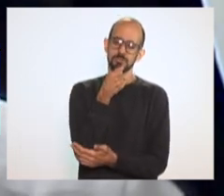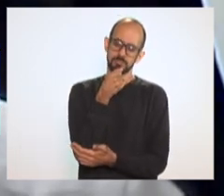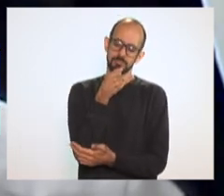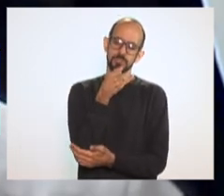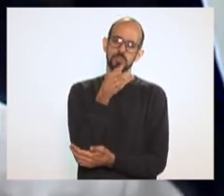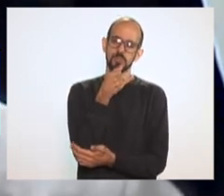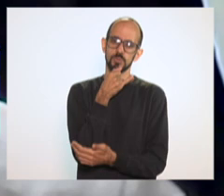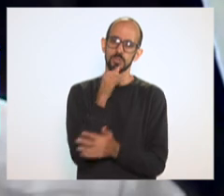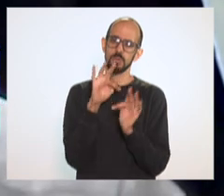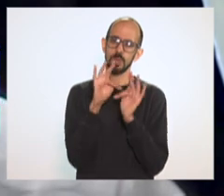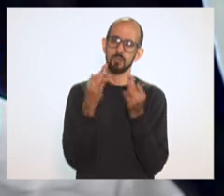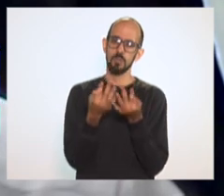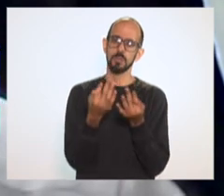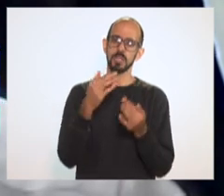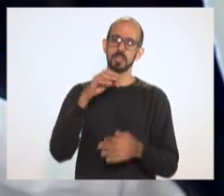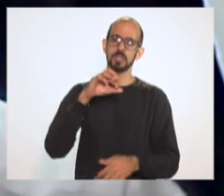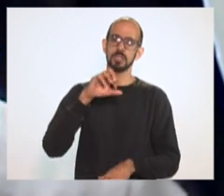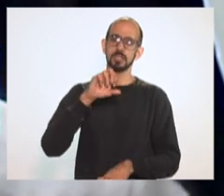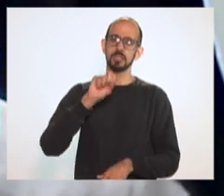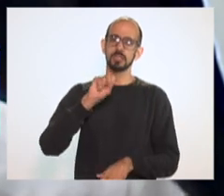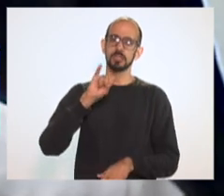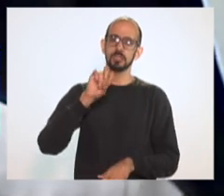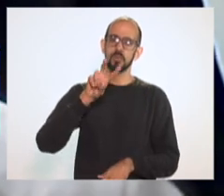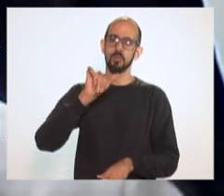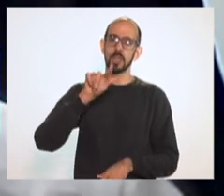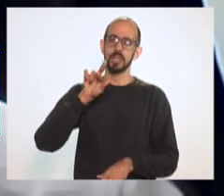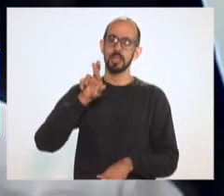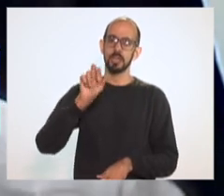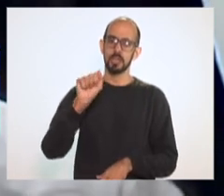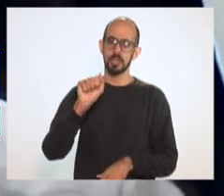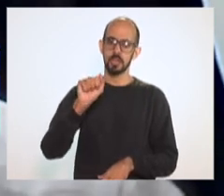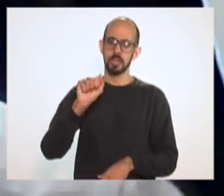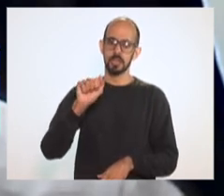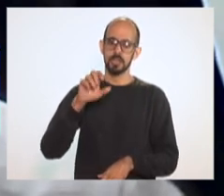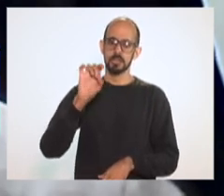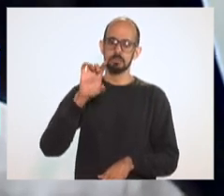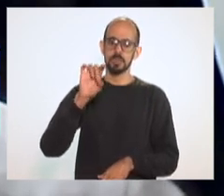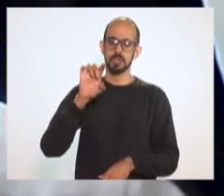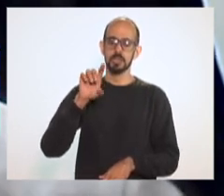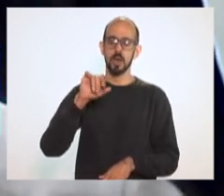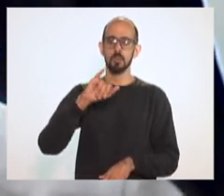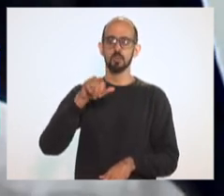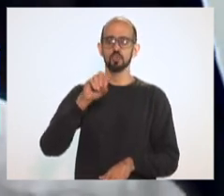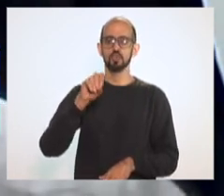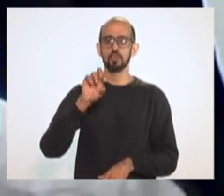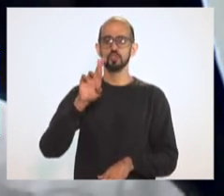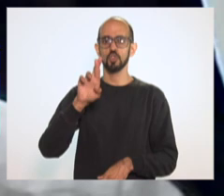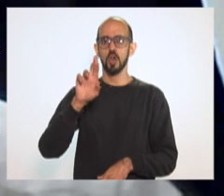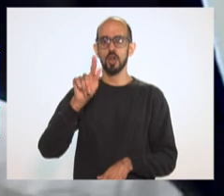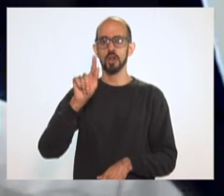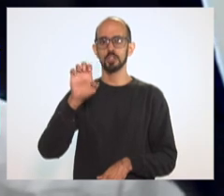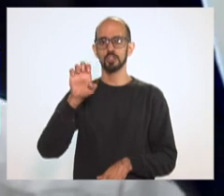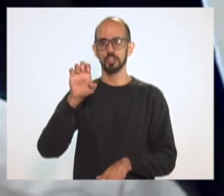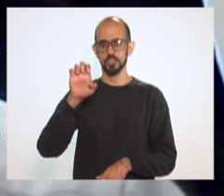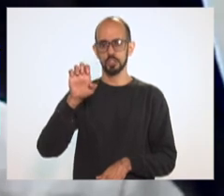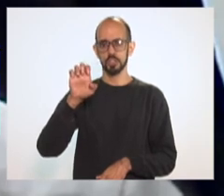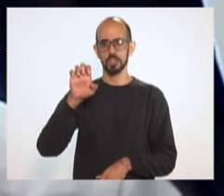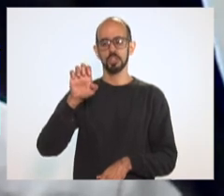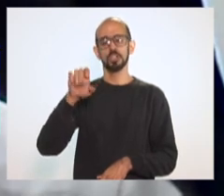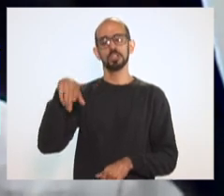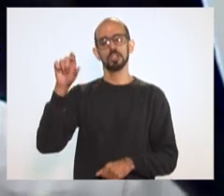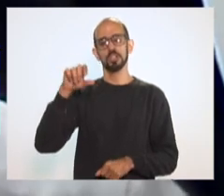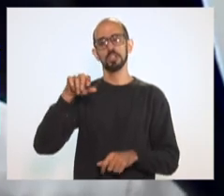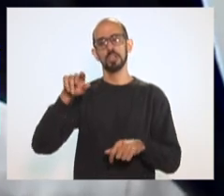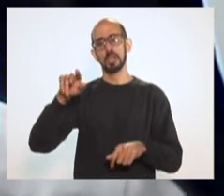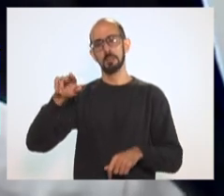a família Silveira especialmente ao ex-prefeito de Niterói Jorge Roberto Silveira e as suas irmãs Márcia